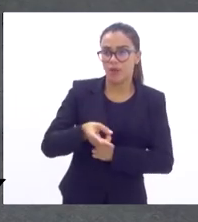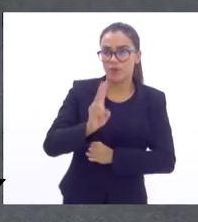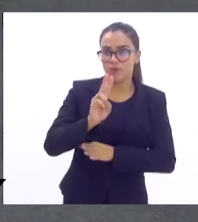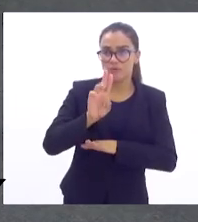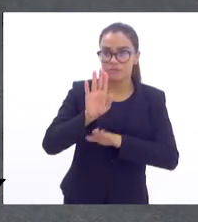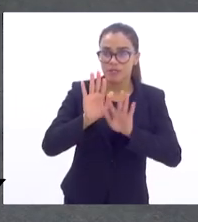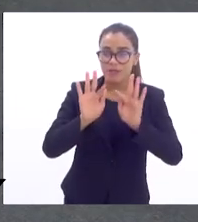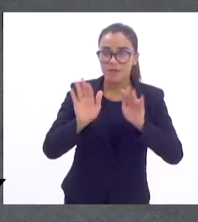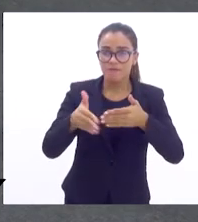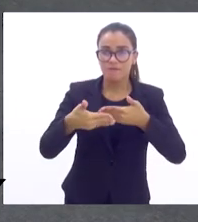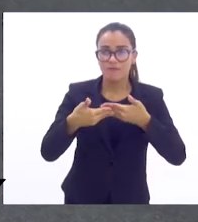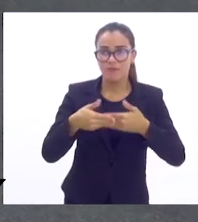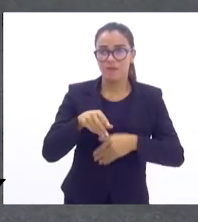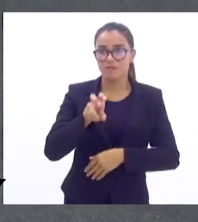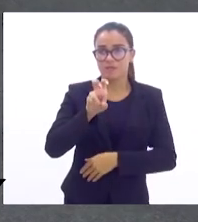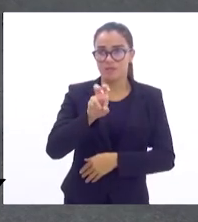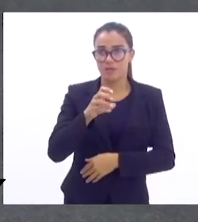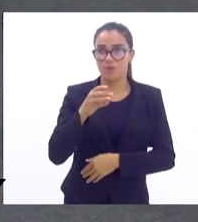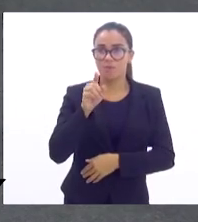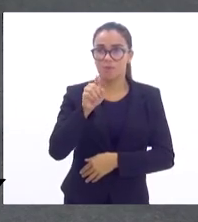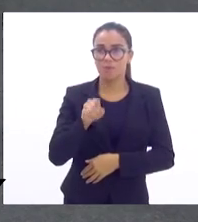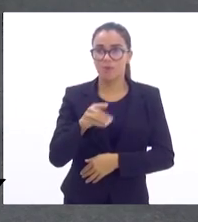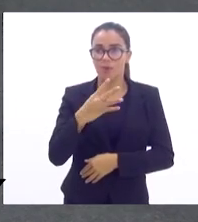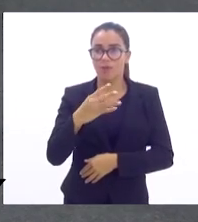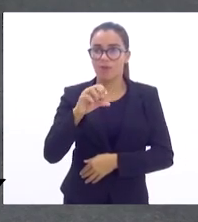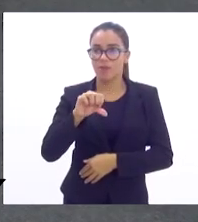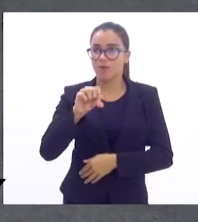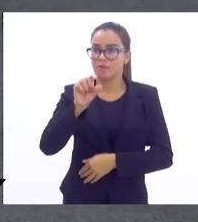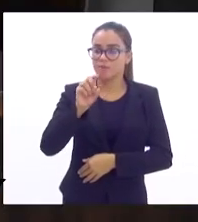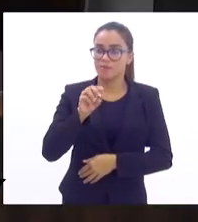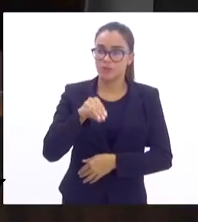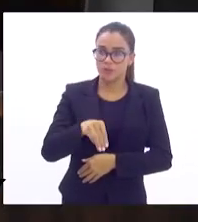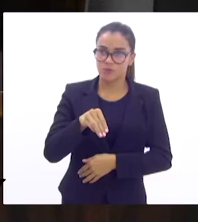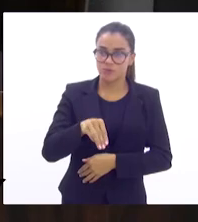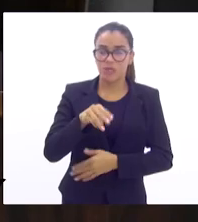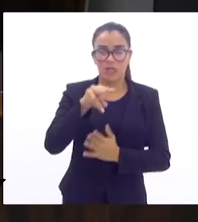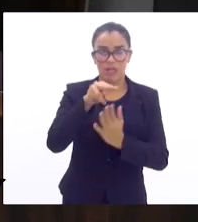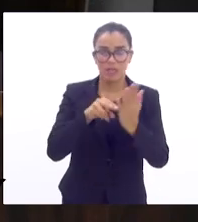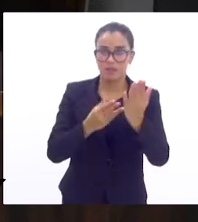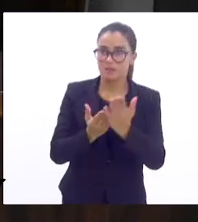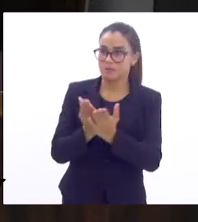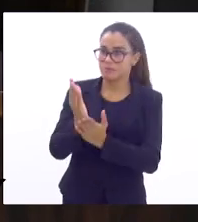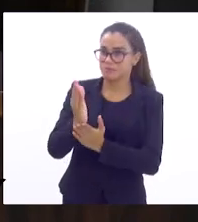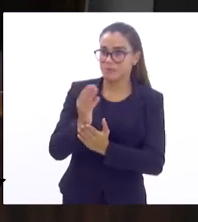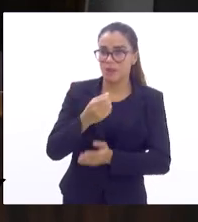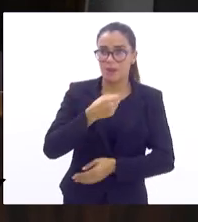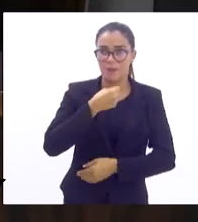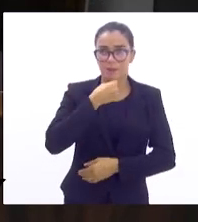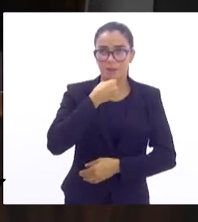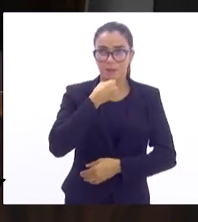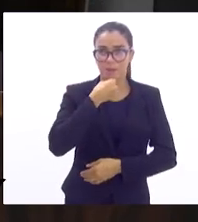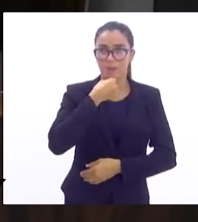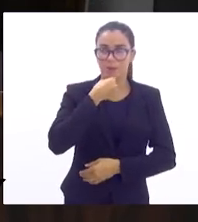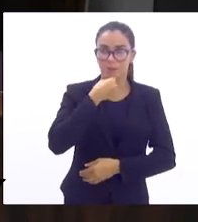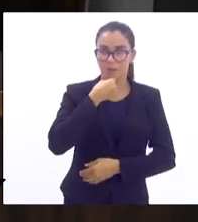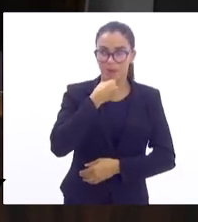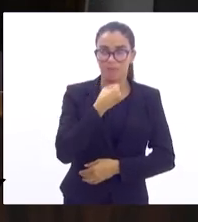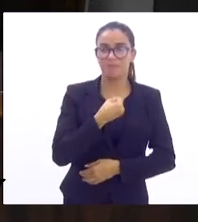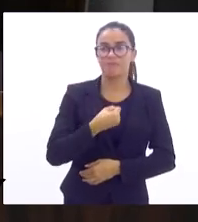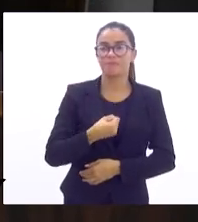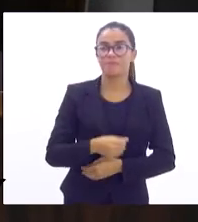encerrou-se às 17 horas lida e aprovada para seus expediente